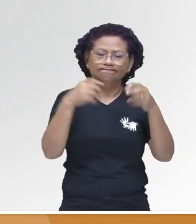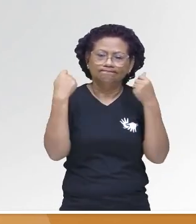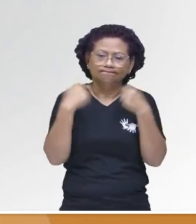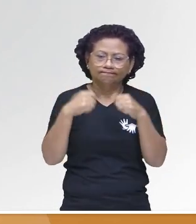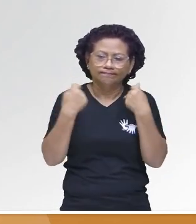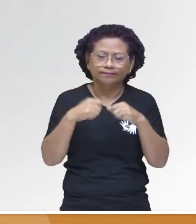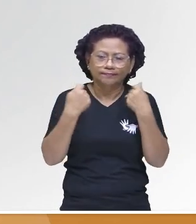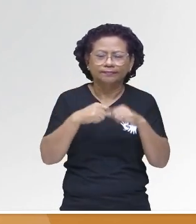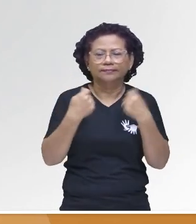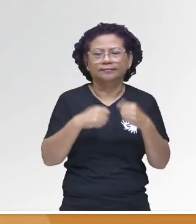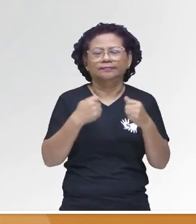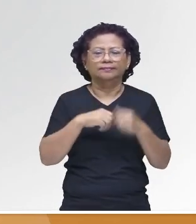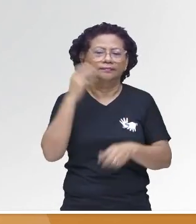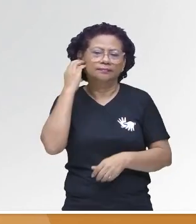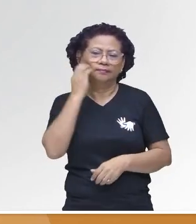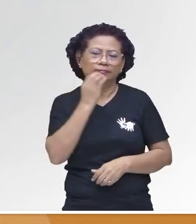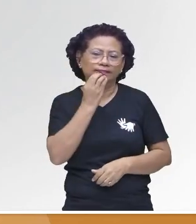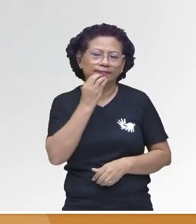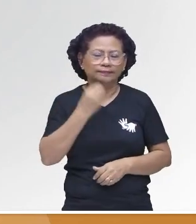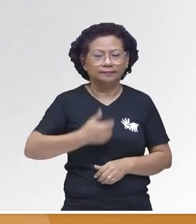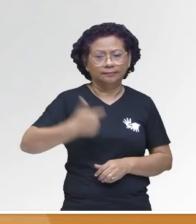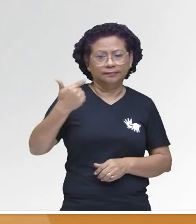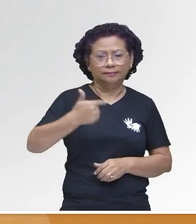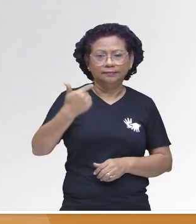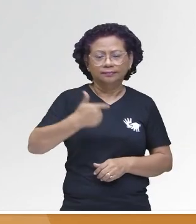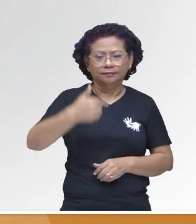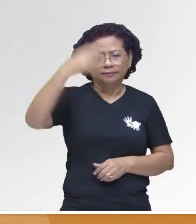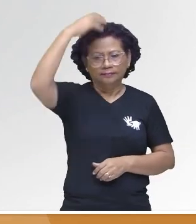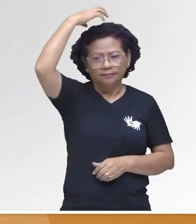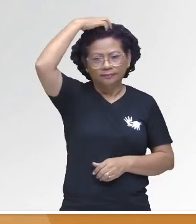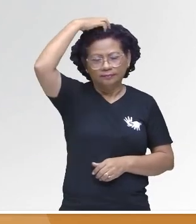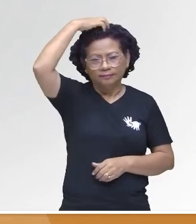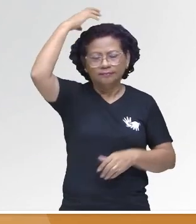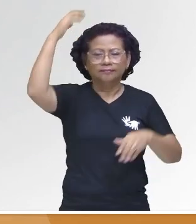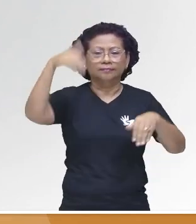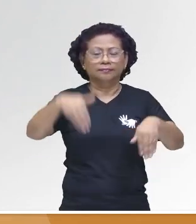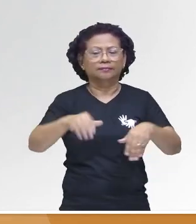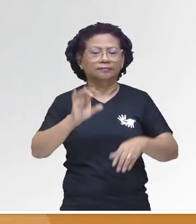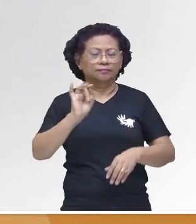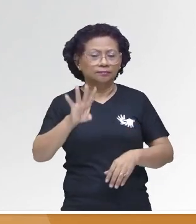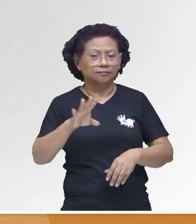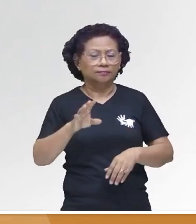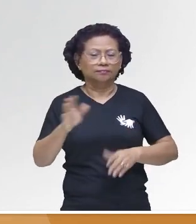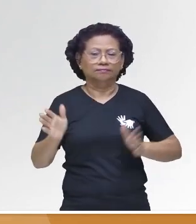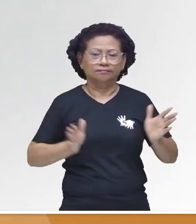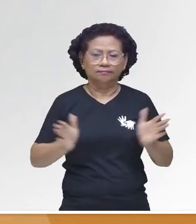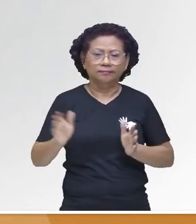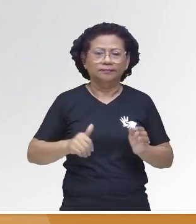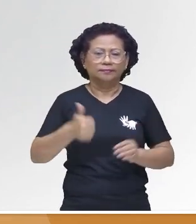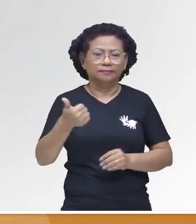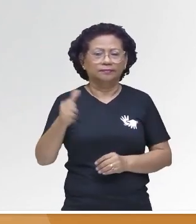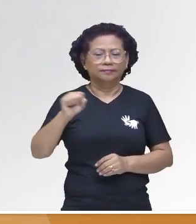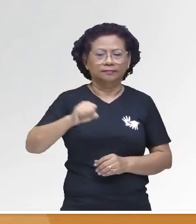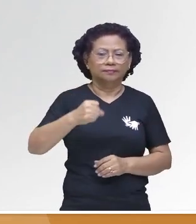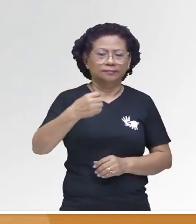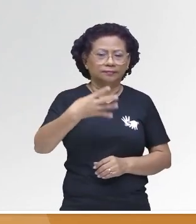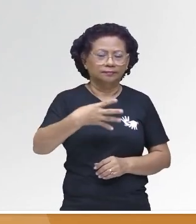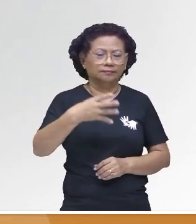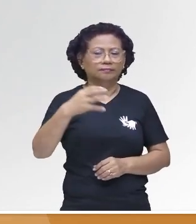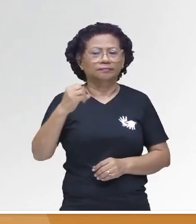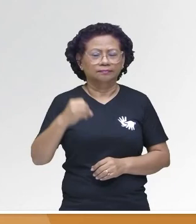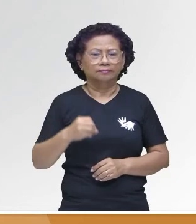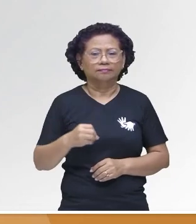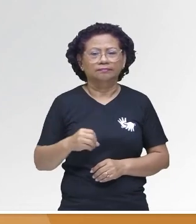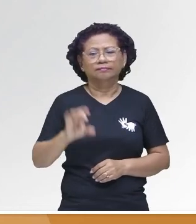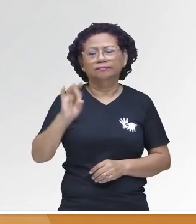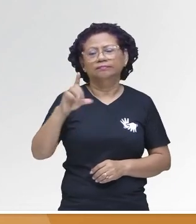Pedro II. Nós precisamos dele. Só que nessa época, em 1840, Pedro ainda tinha